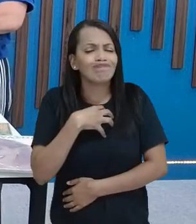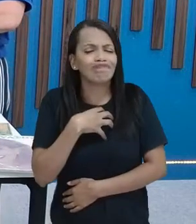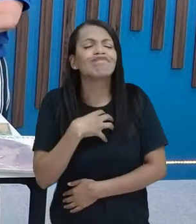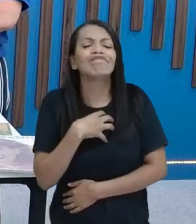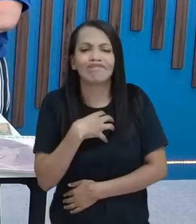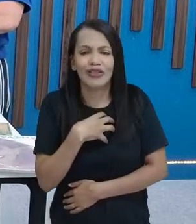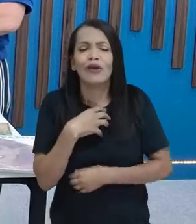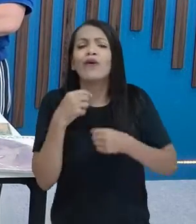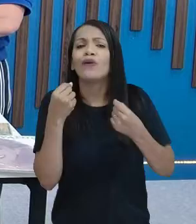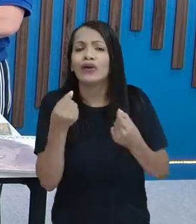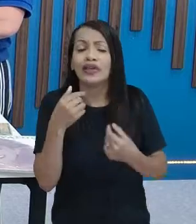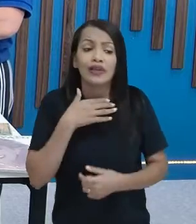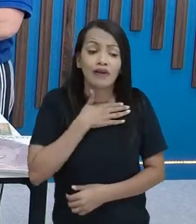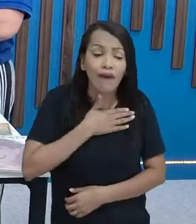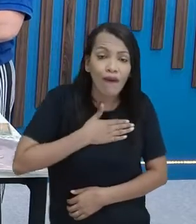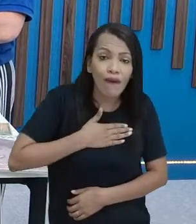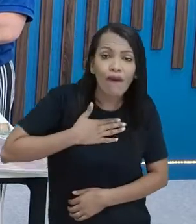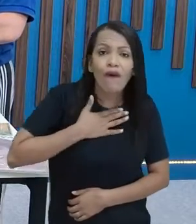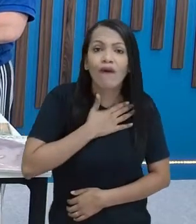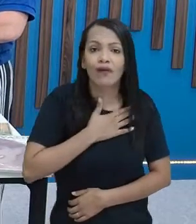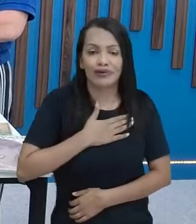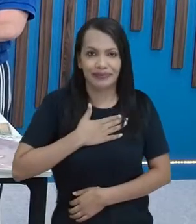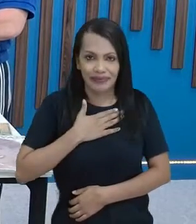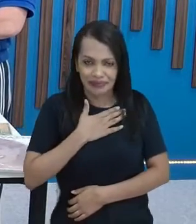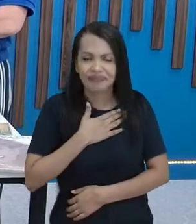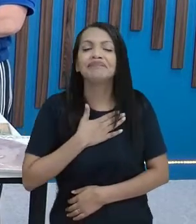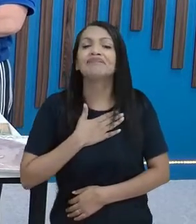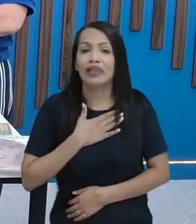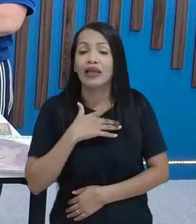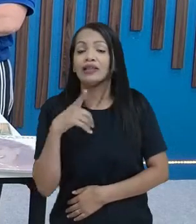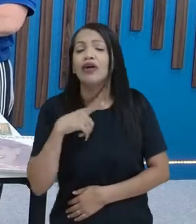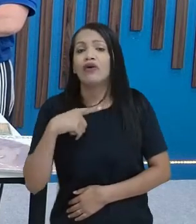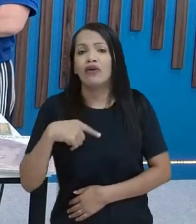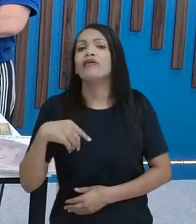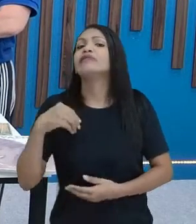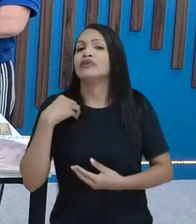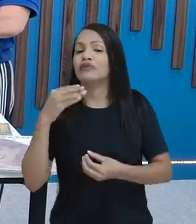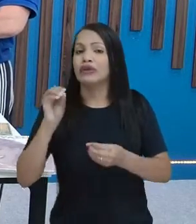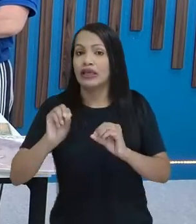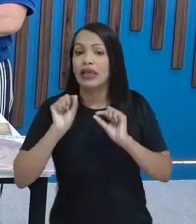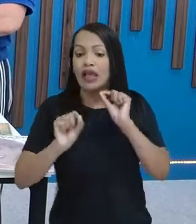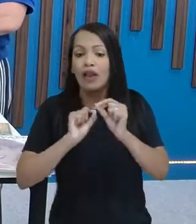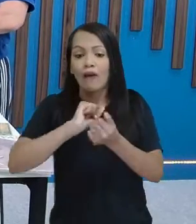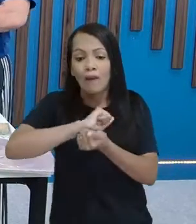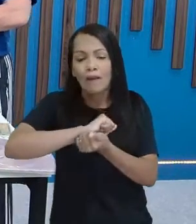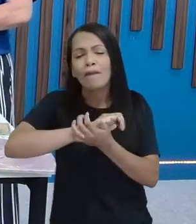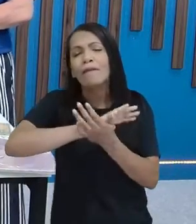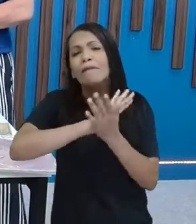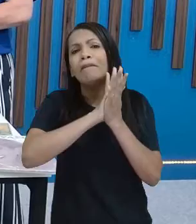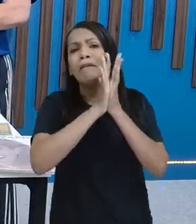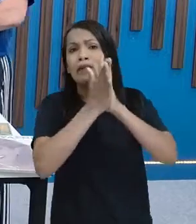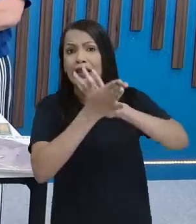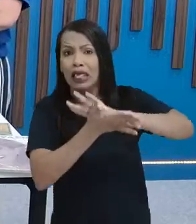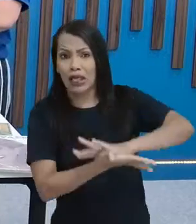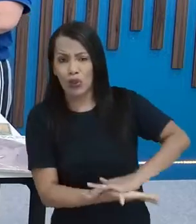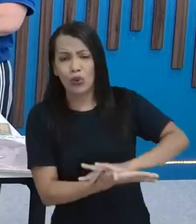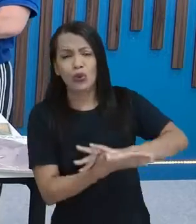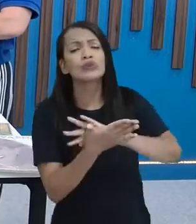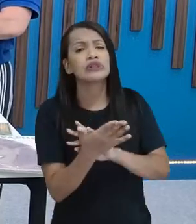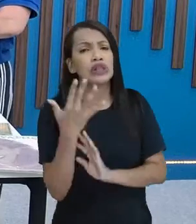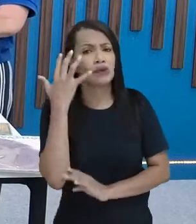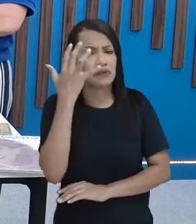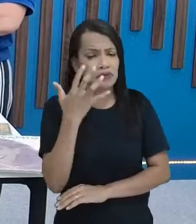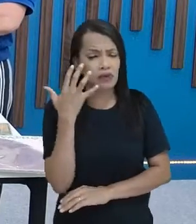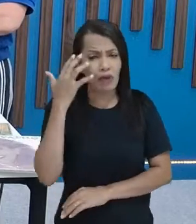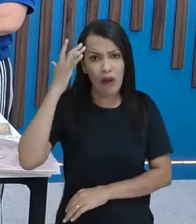lhe agrada. Exato. Aquilo que lhe E a encanta. gente abre um leque para falar do preconceito musical, né? Sim. Achar que um gênero é melhor